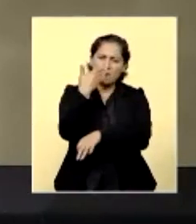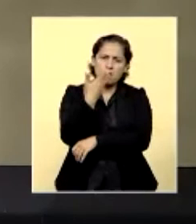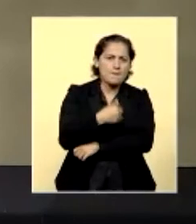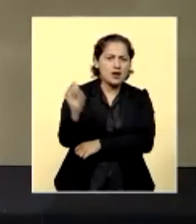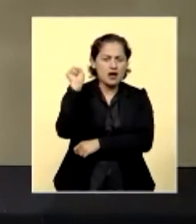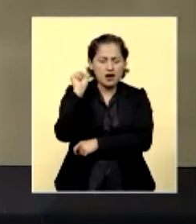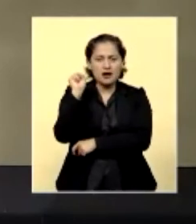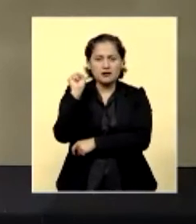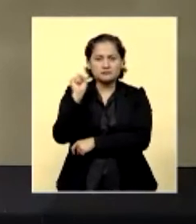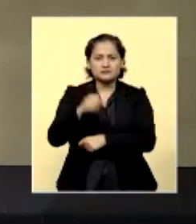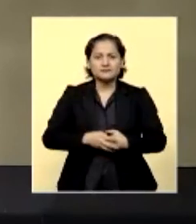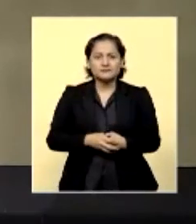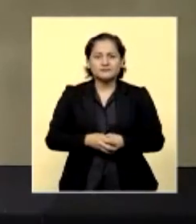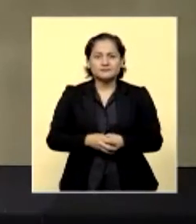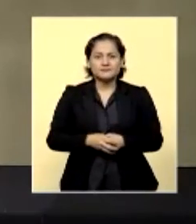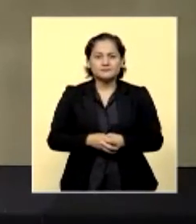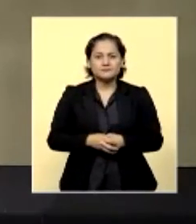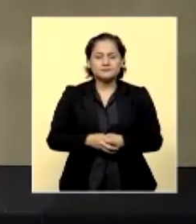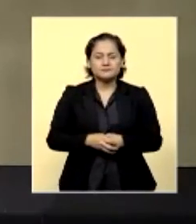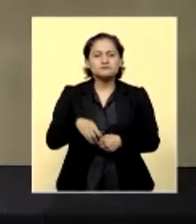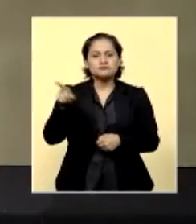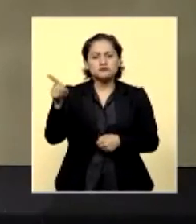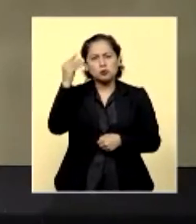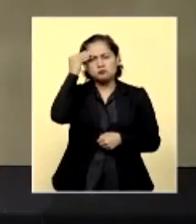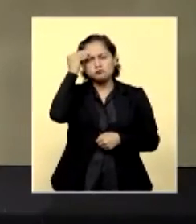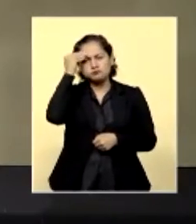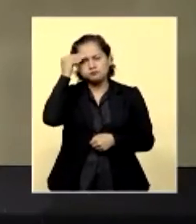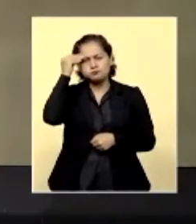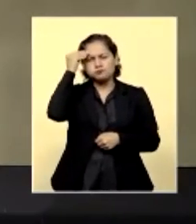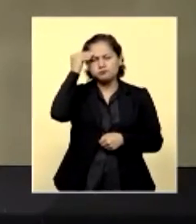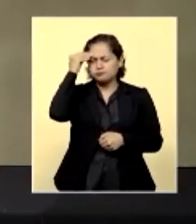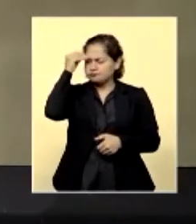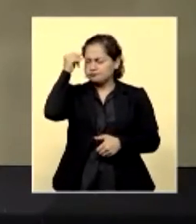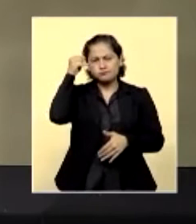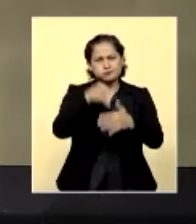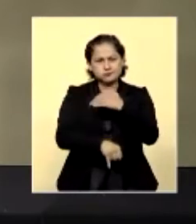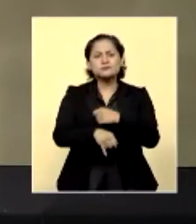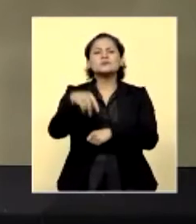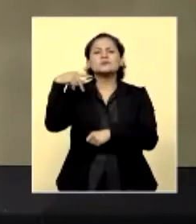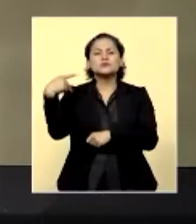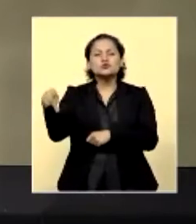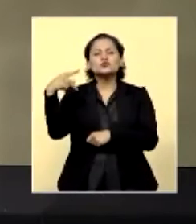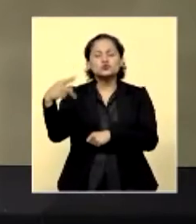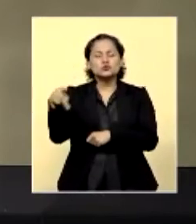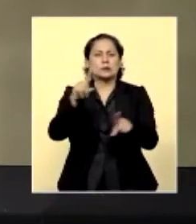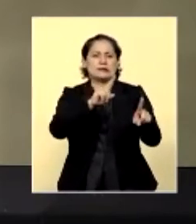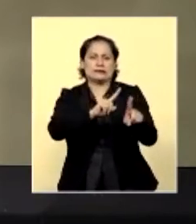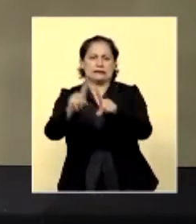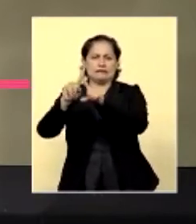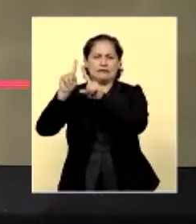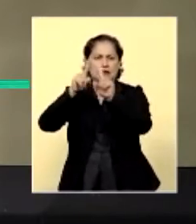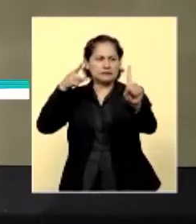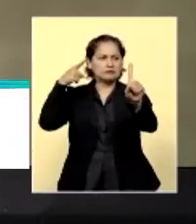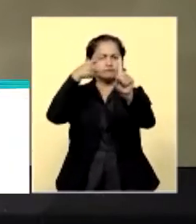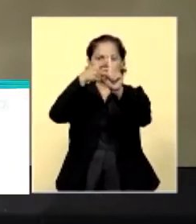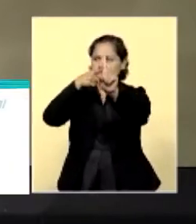Com a sua compreensão profunda, com sua compreensão profunda de los fundamentos y los objetivos del derecho